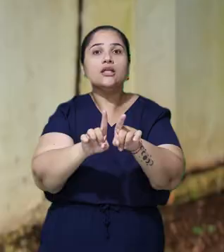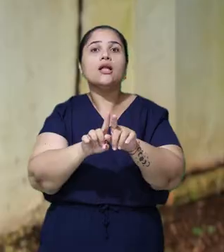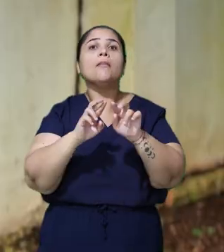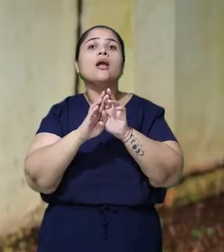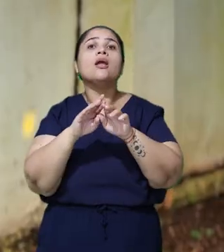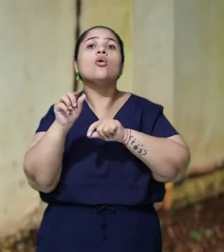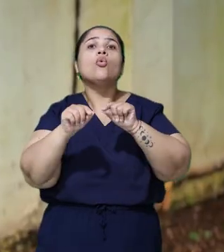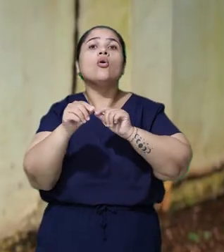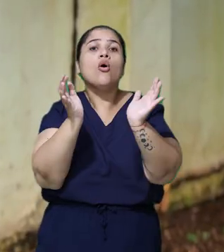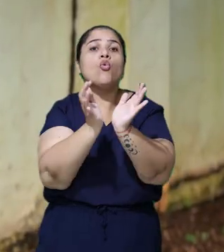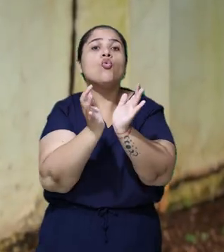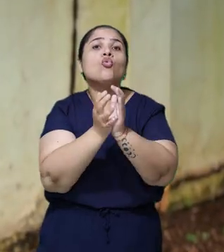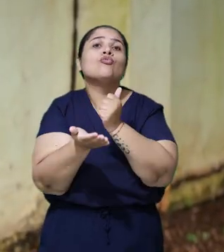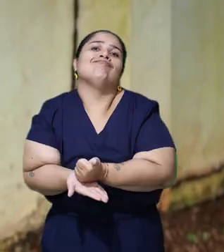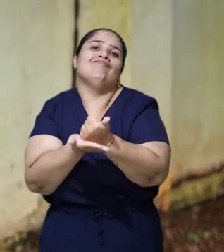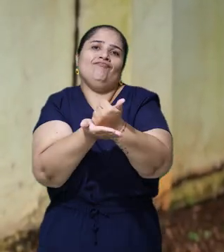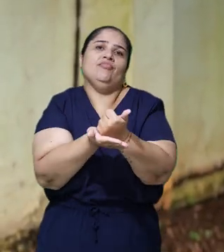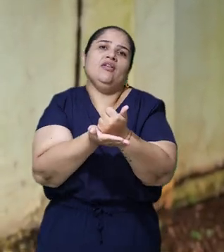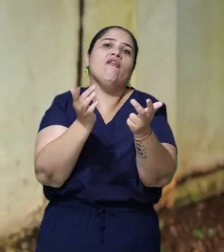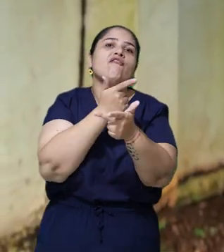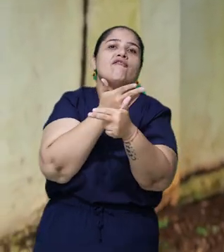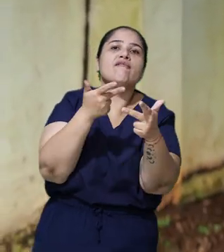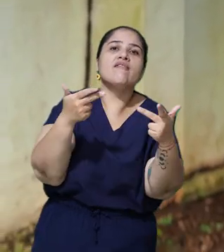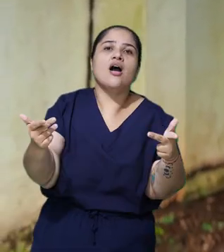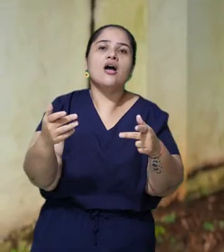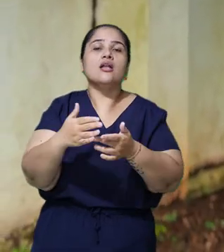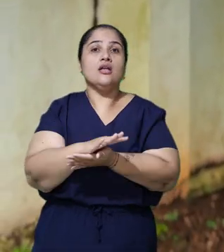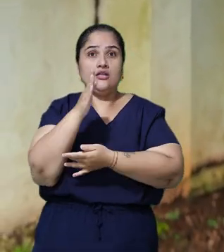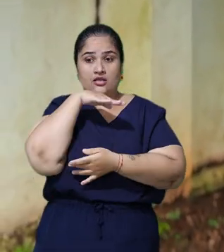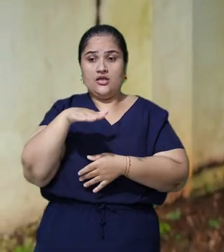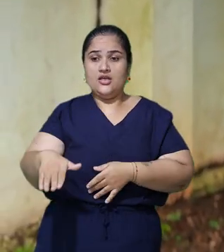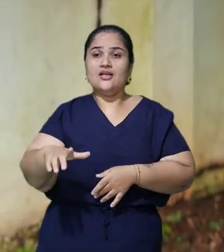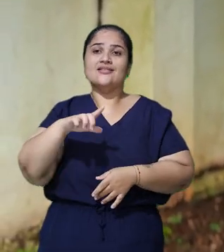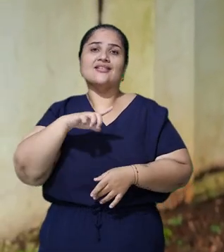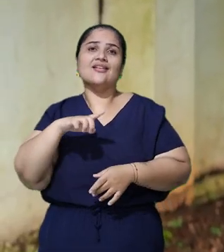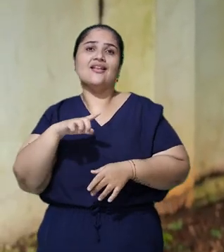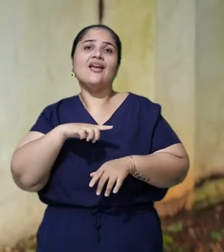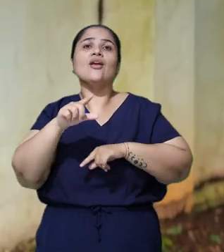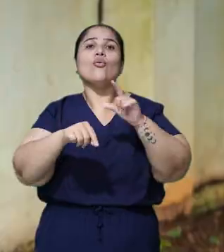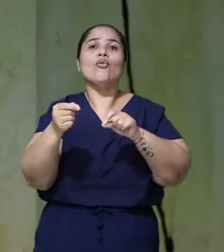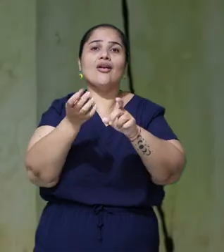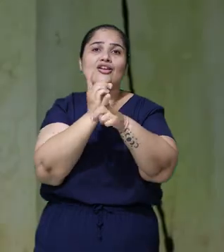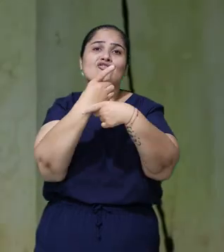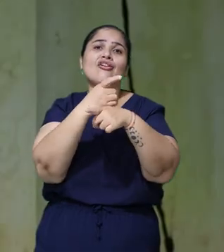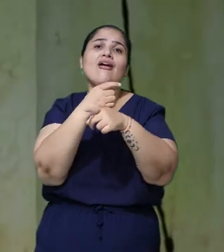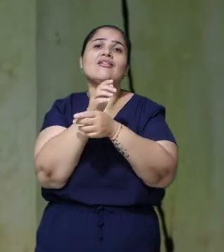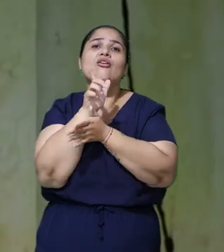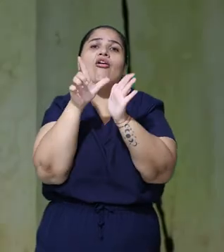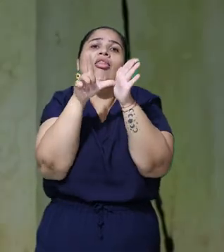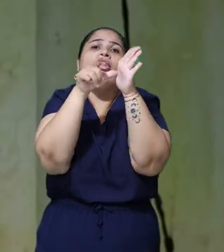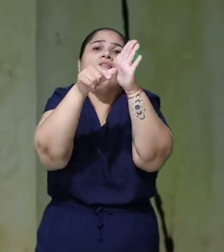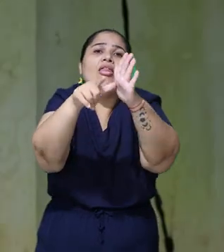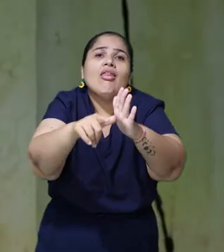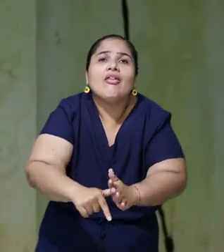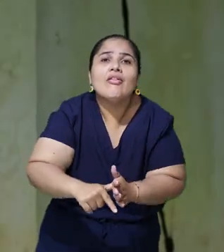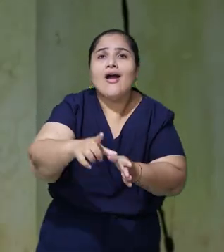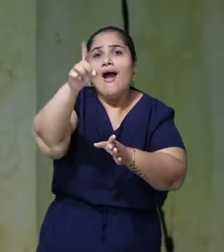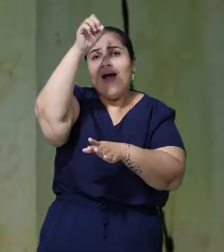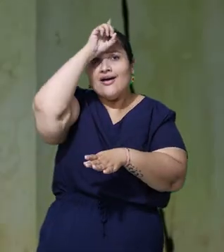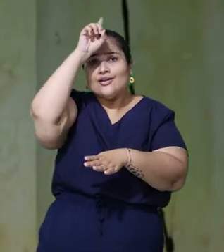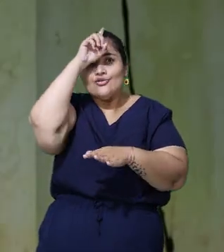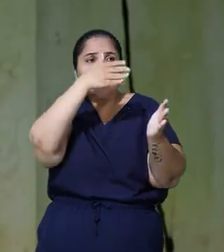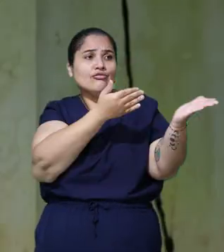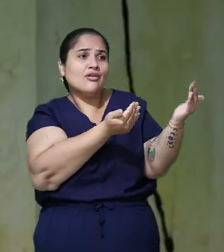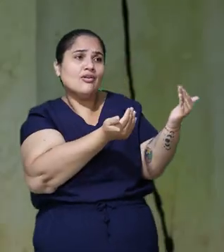crianças estão tendo diagnóstico tardio, já na adolescência. Adultos estão conseguindo seu diagnóstico na